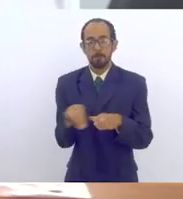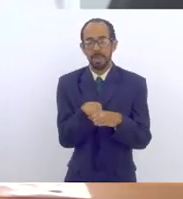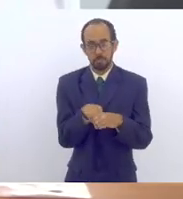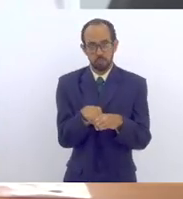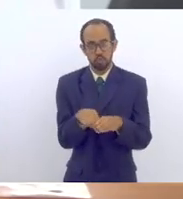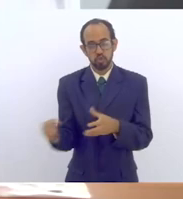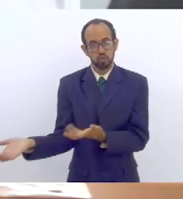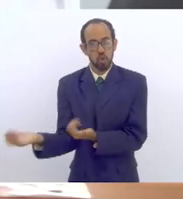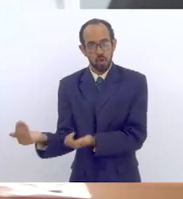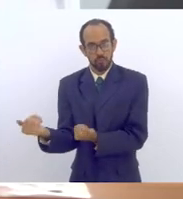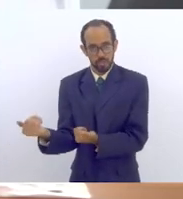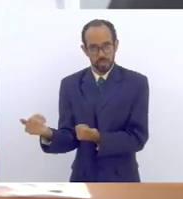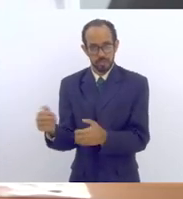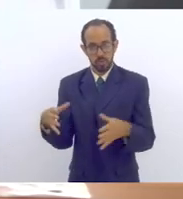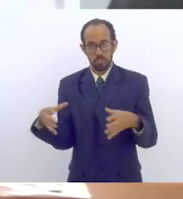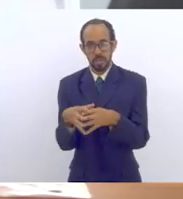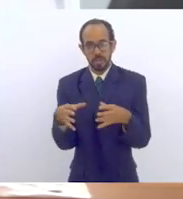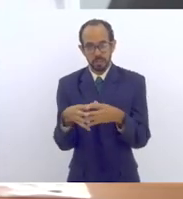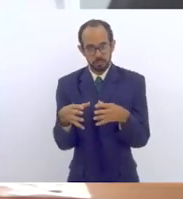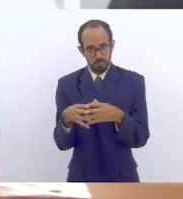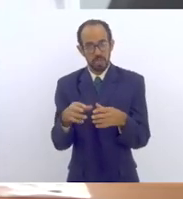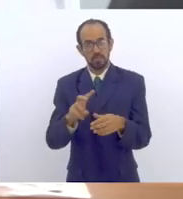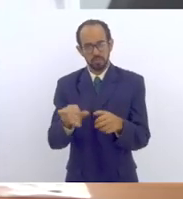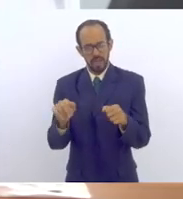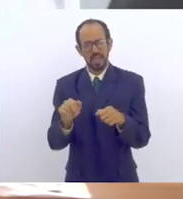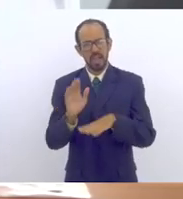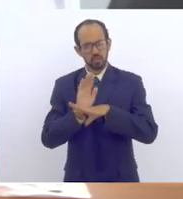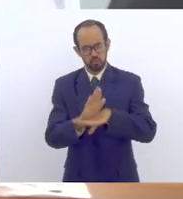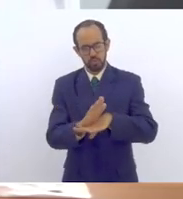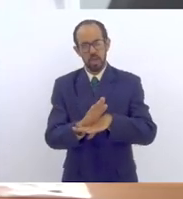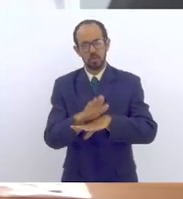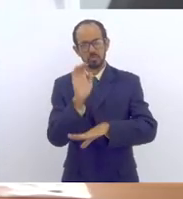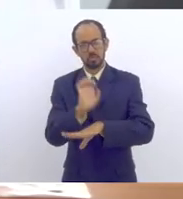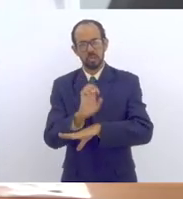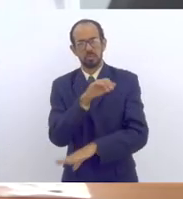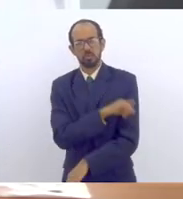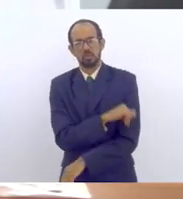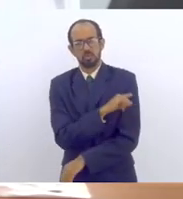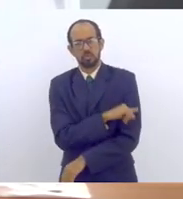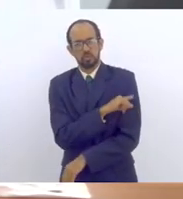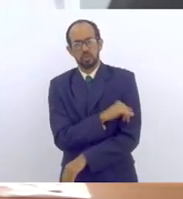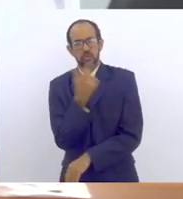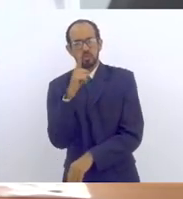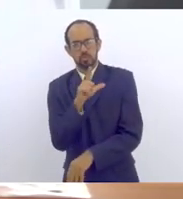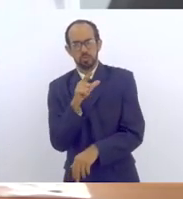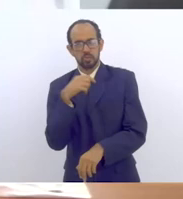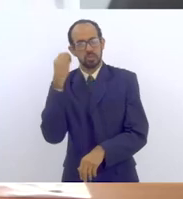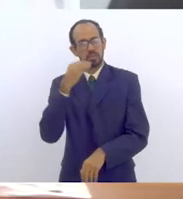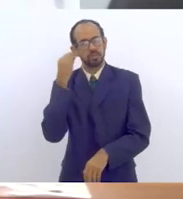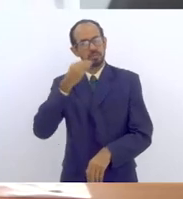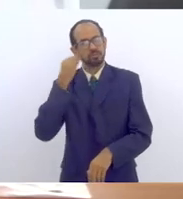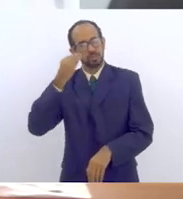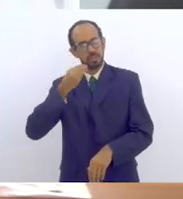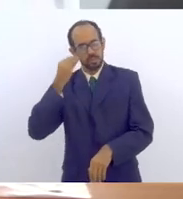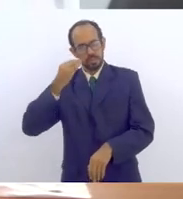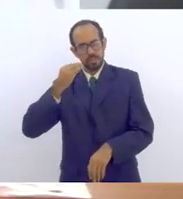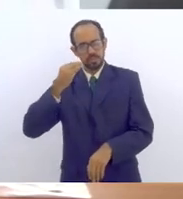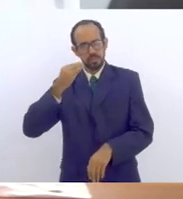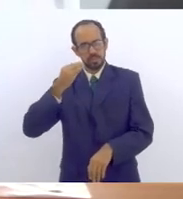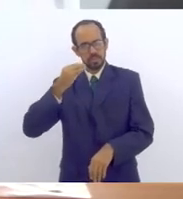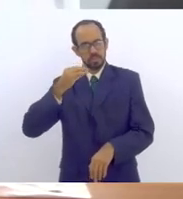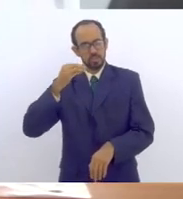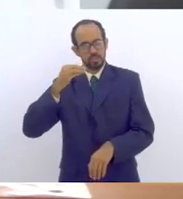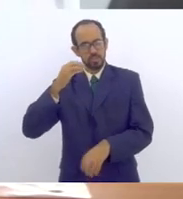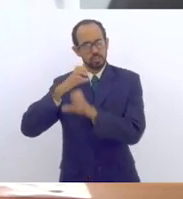que em pouco tempo vai produzir muito por esse Estado então conseguiu juntar a experiência de arquitetos Engenheiros